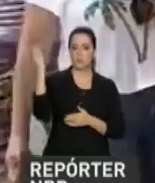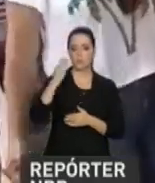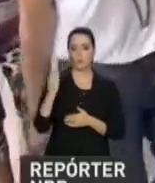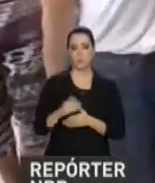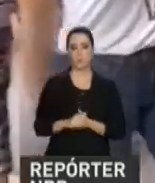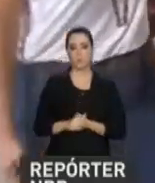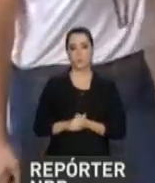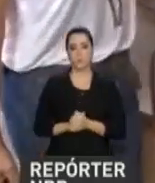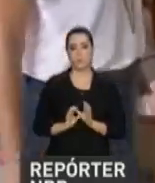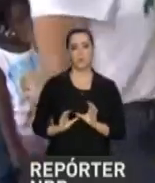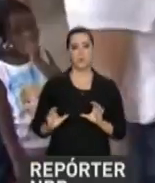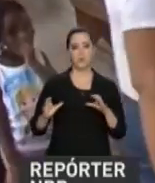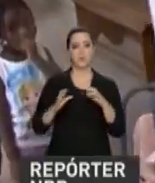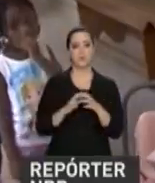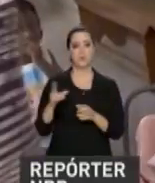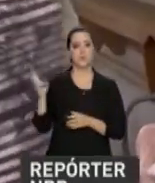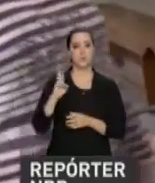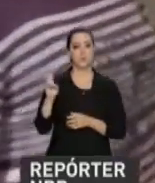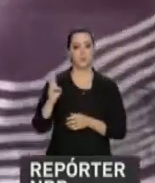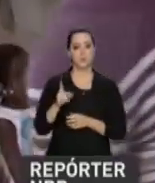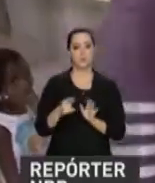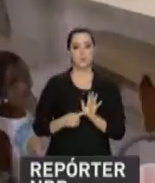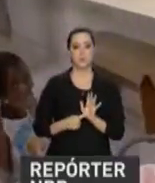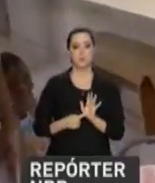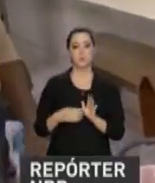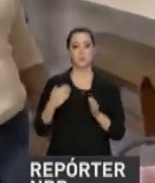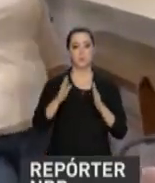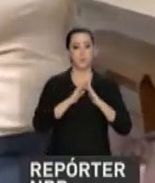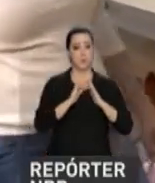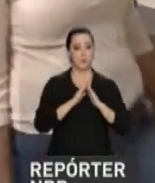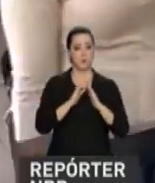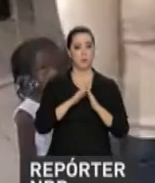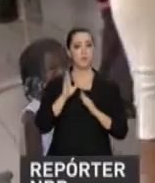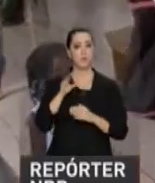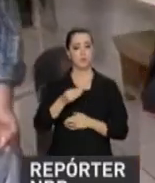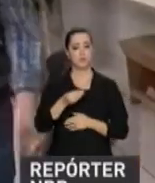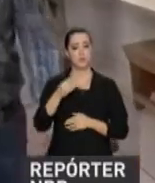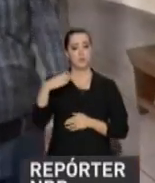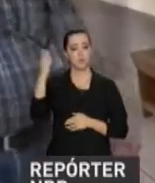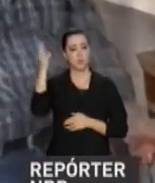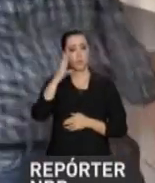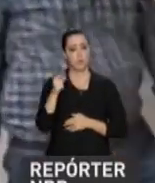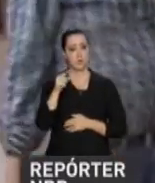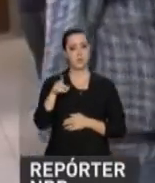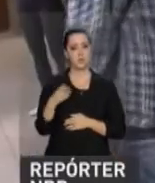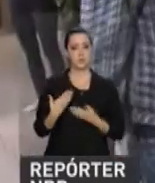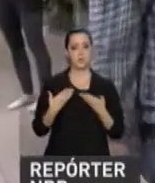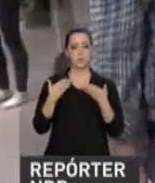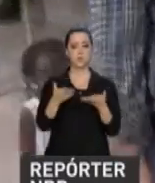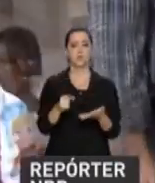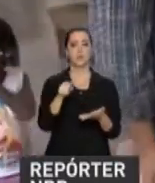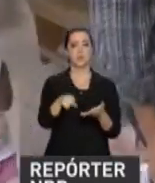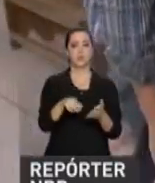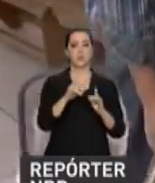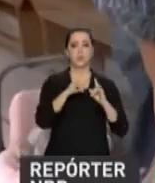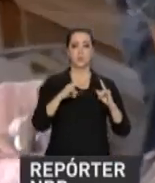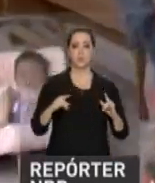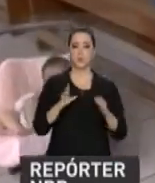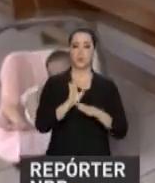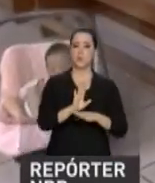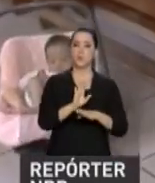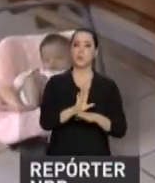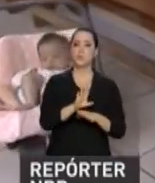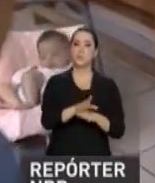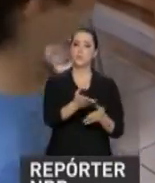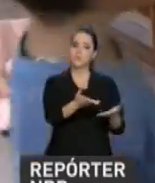Brasil. Este grupo de venezuelanos mora há alguns anos no Brasil e foi ao abrigo para levar doações e ajudar